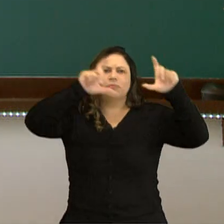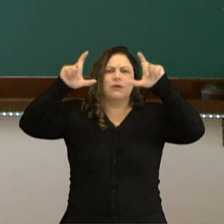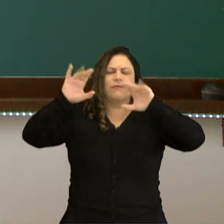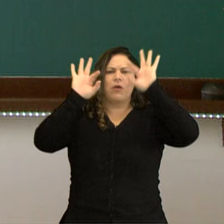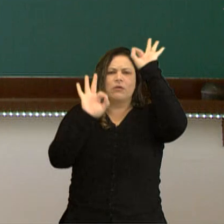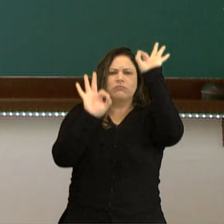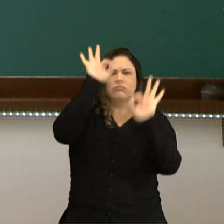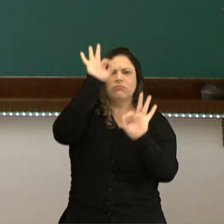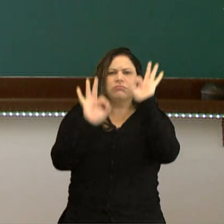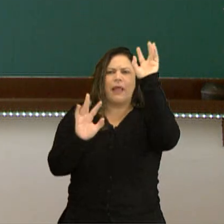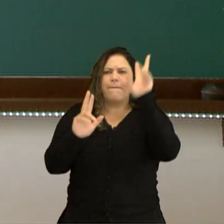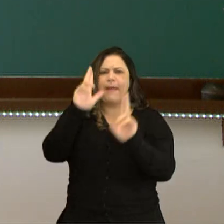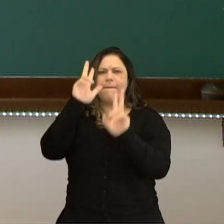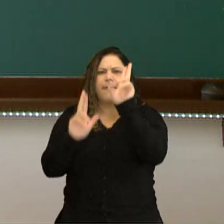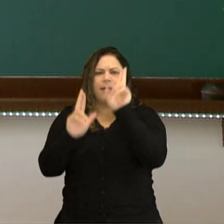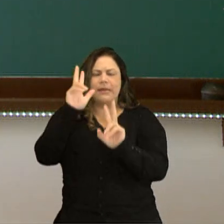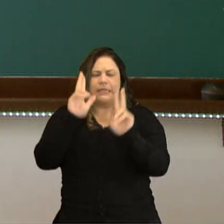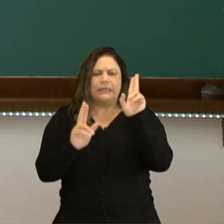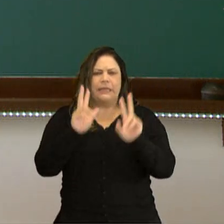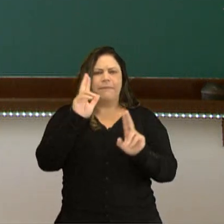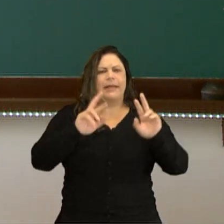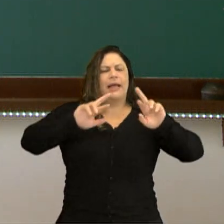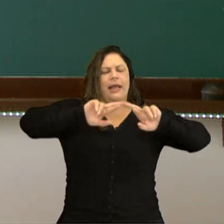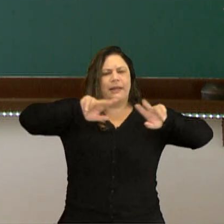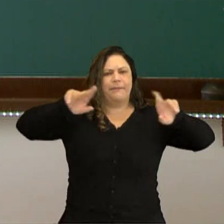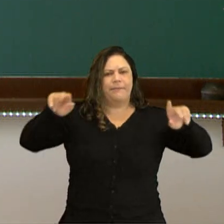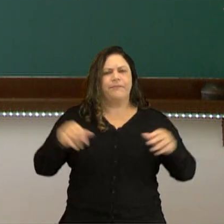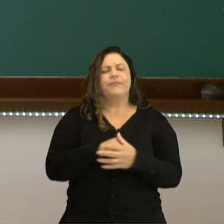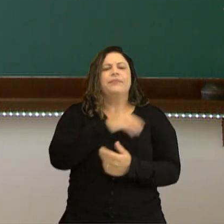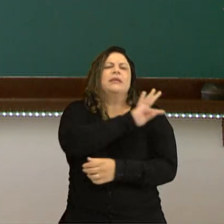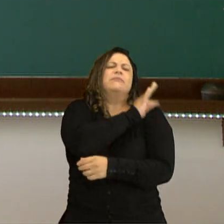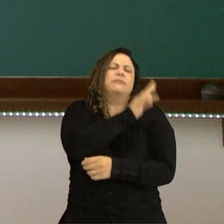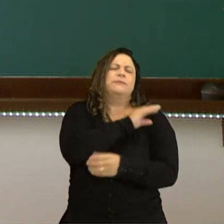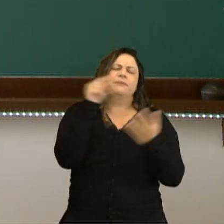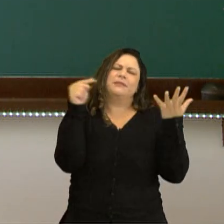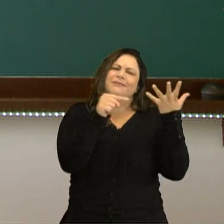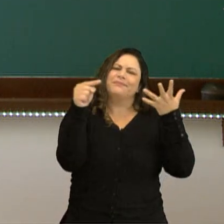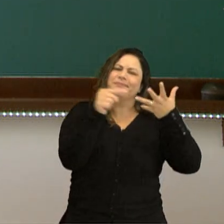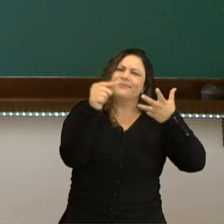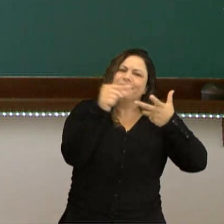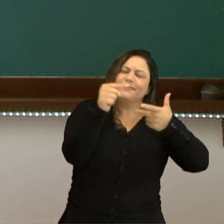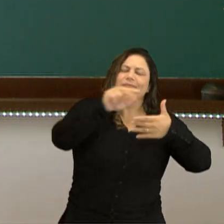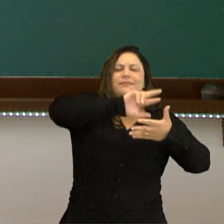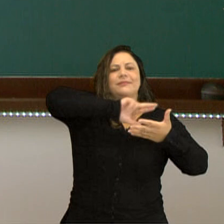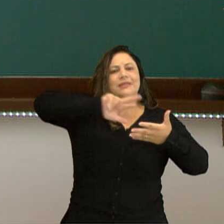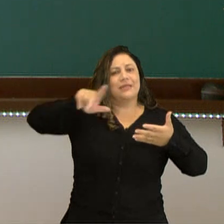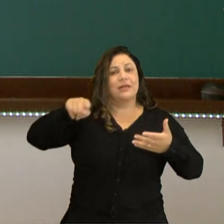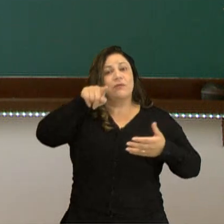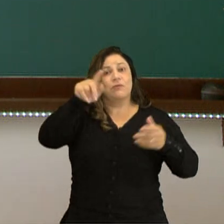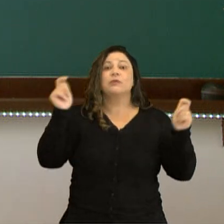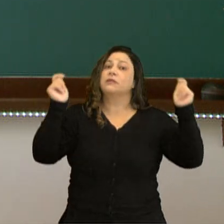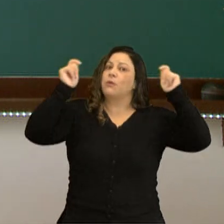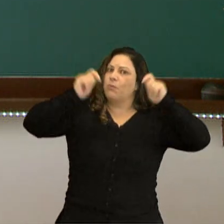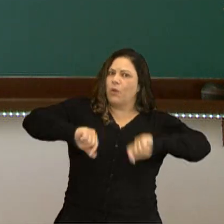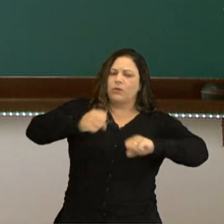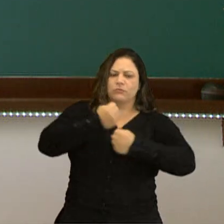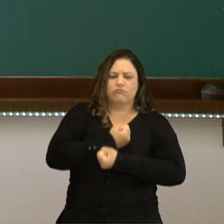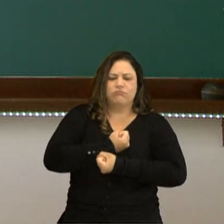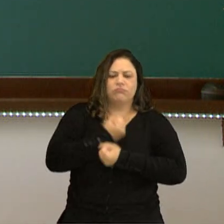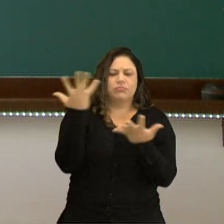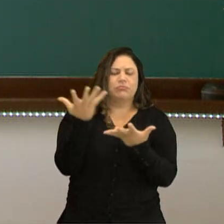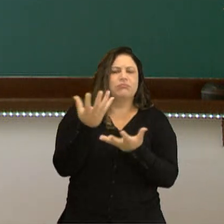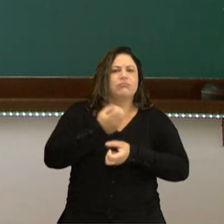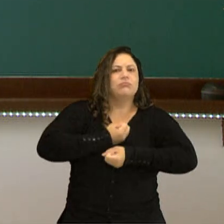com a técnica assemblage, você pode trabalhar com inúmeros elementos para que você possa se expressar e,